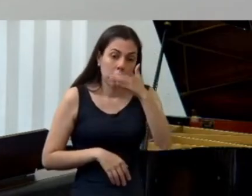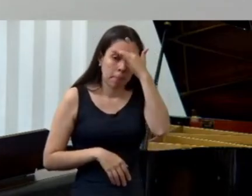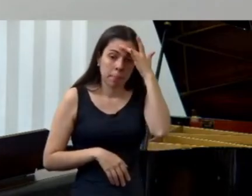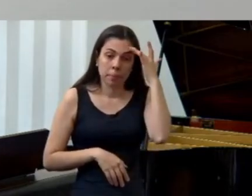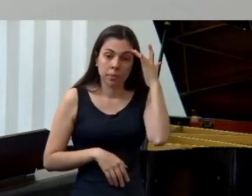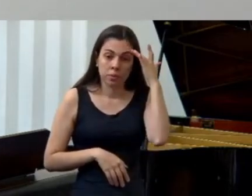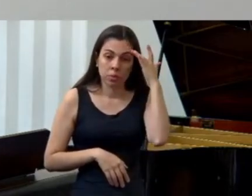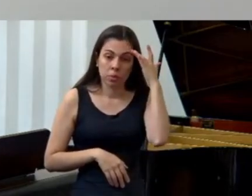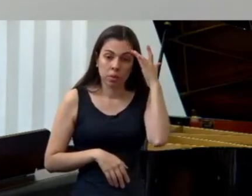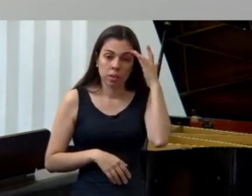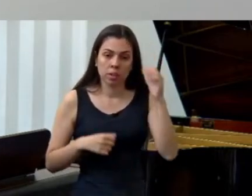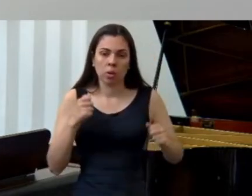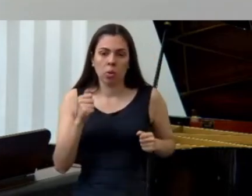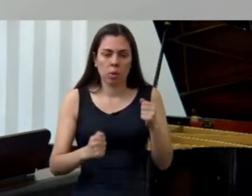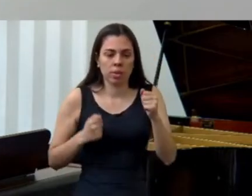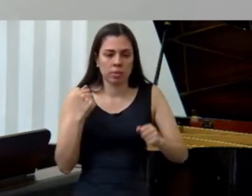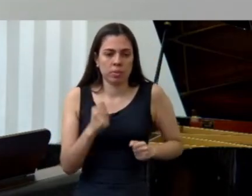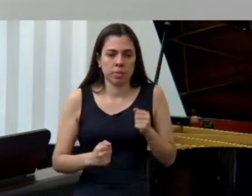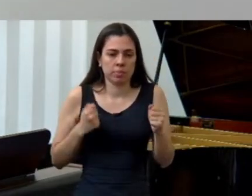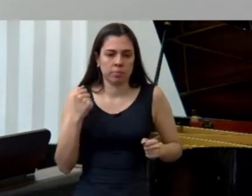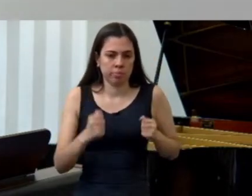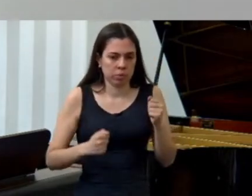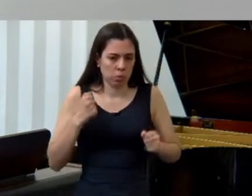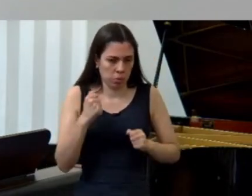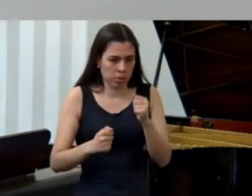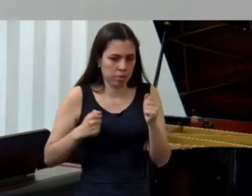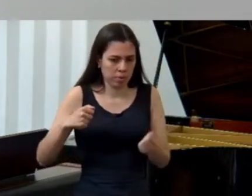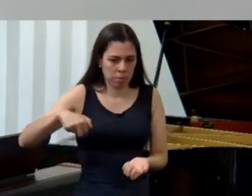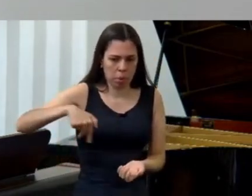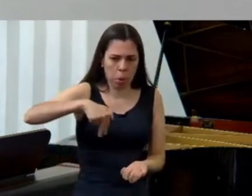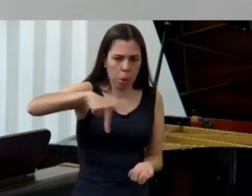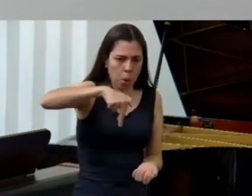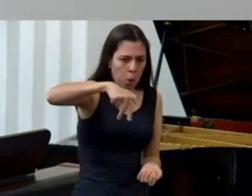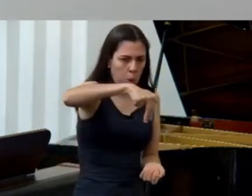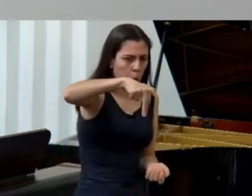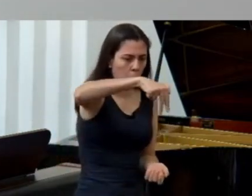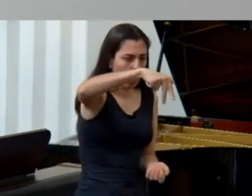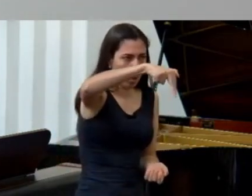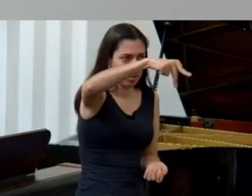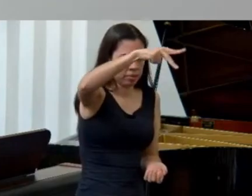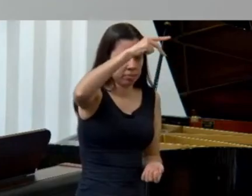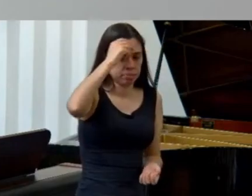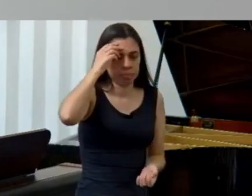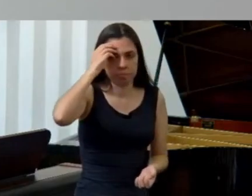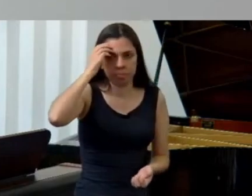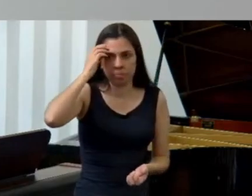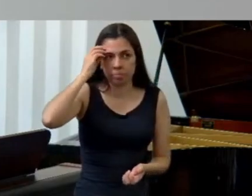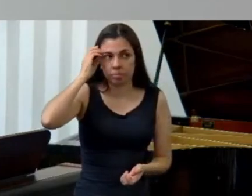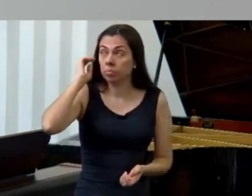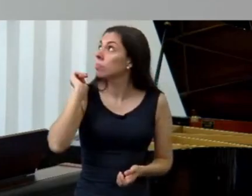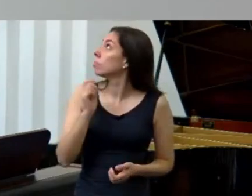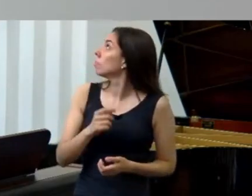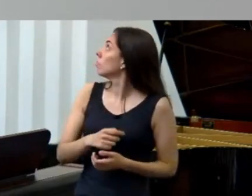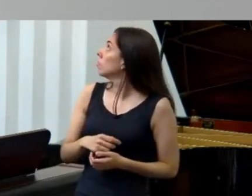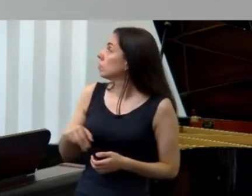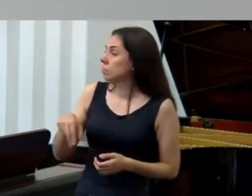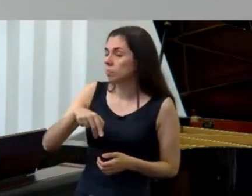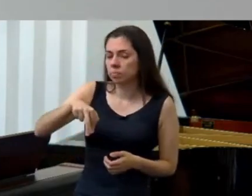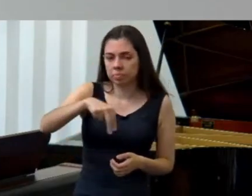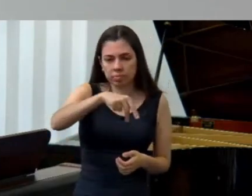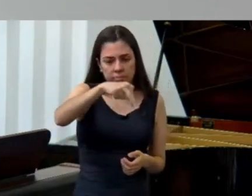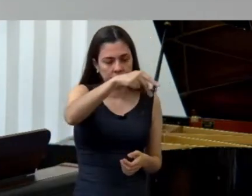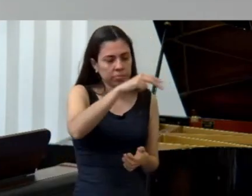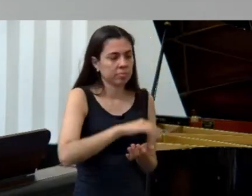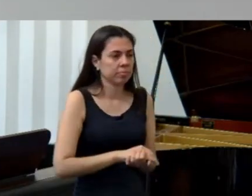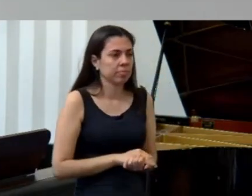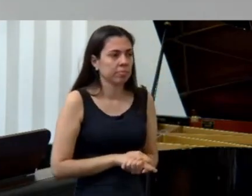velocista, 400 metros, um britânico favorito a ganhar a prova dos 400 metros.